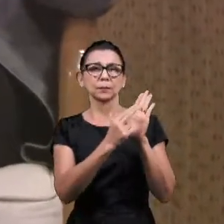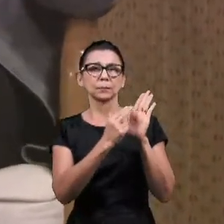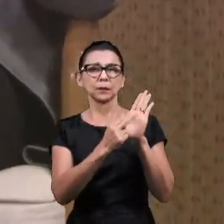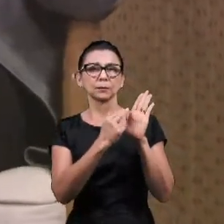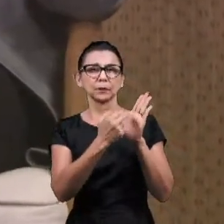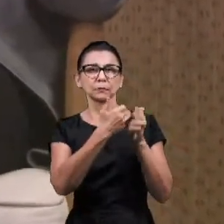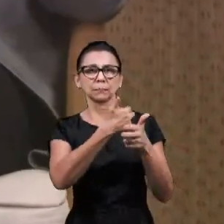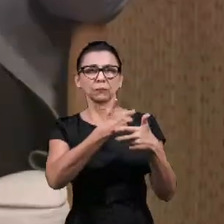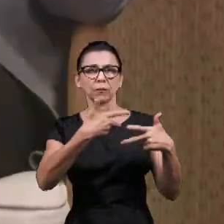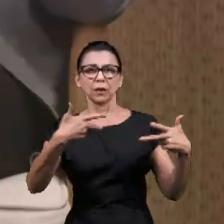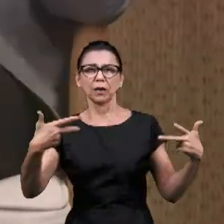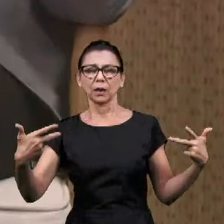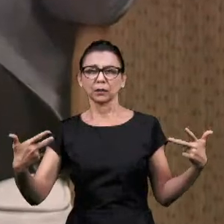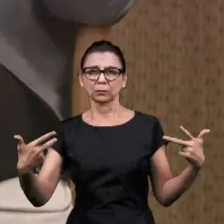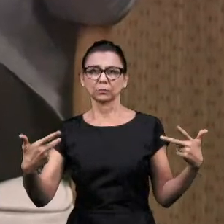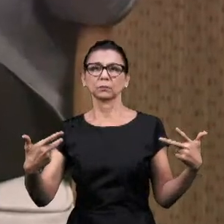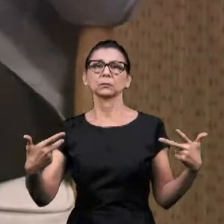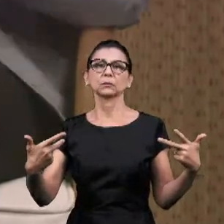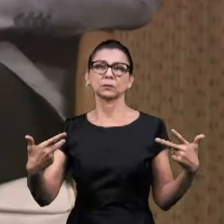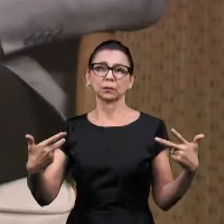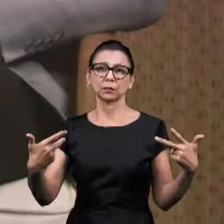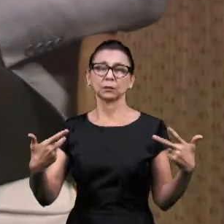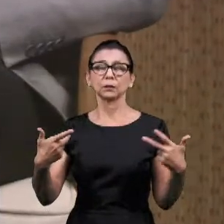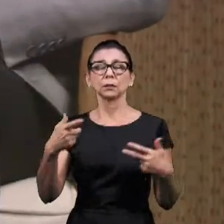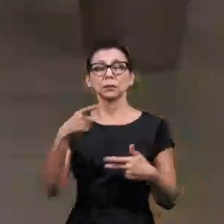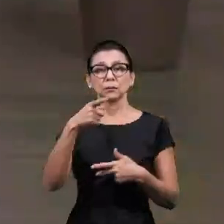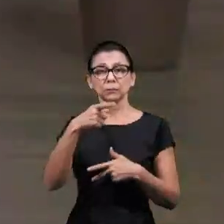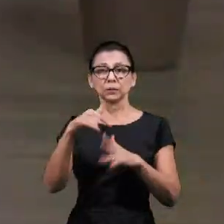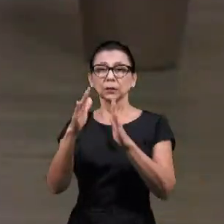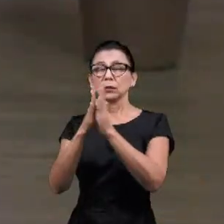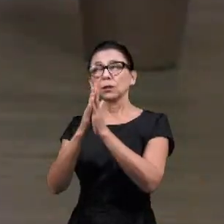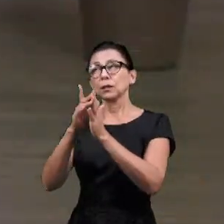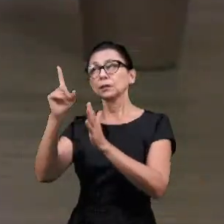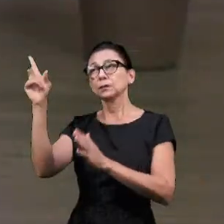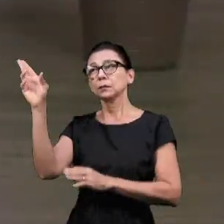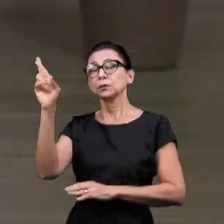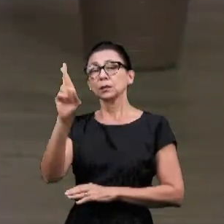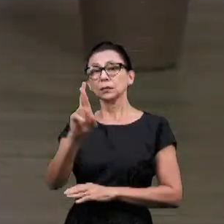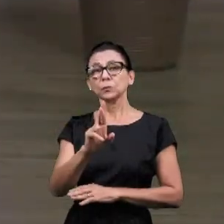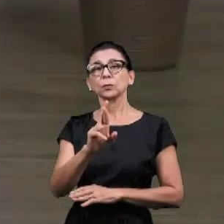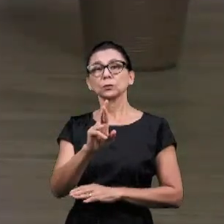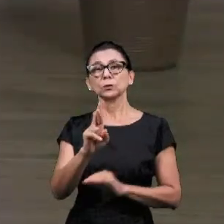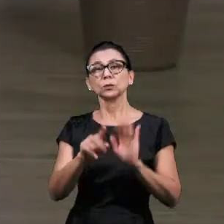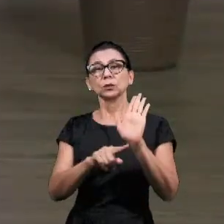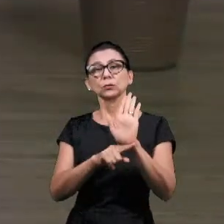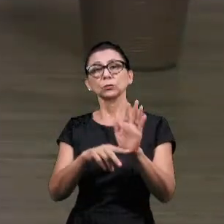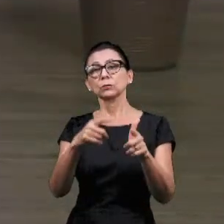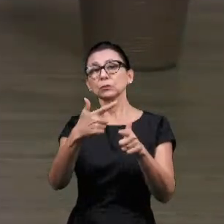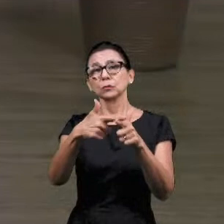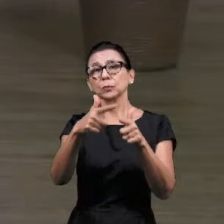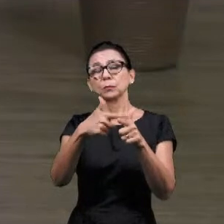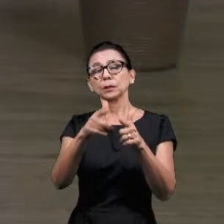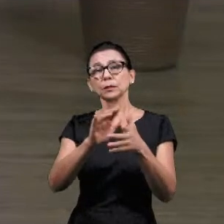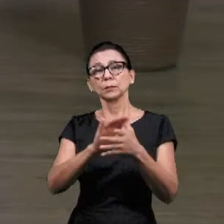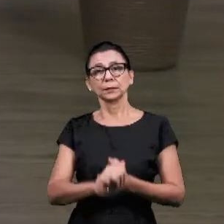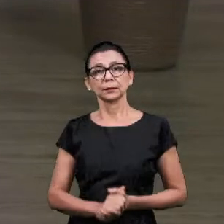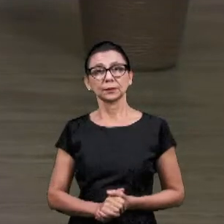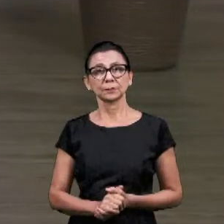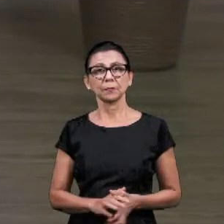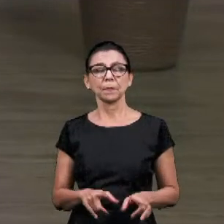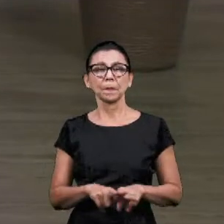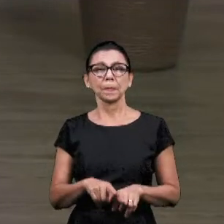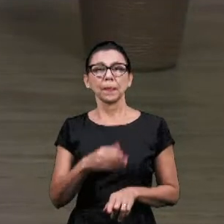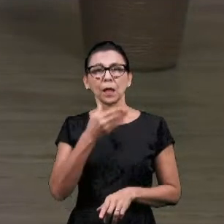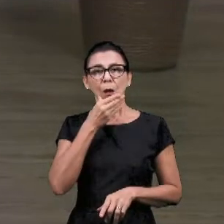você precisa. Foi a experiência de Jó, né? A experiência de Jó. Quando Jó orava pelos seus amigos,